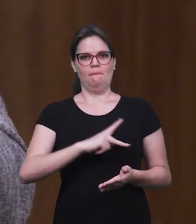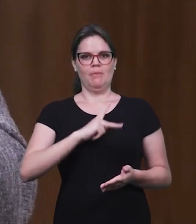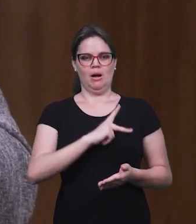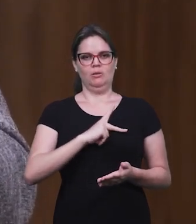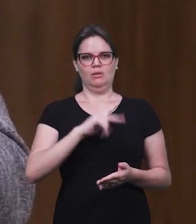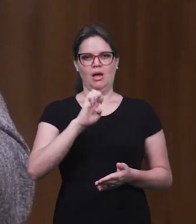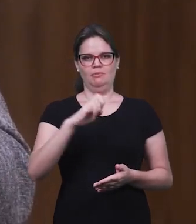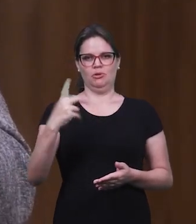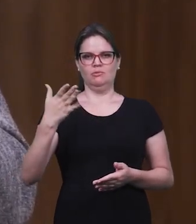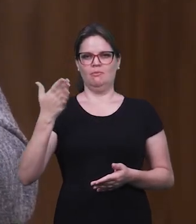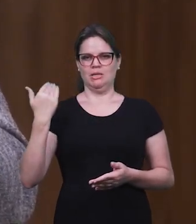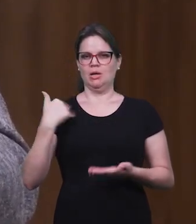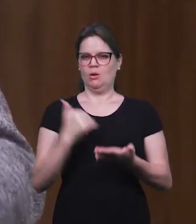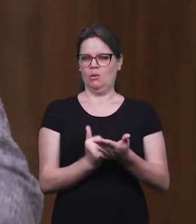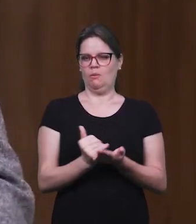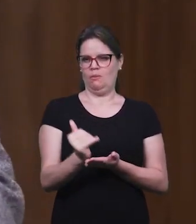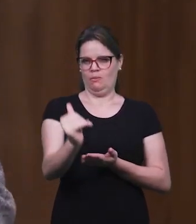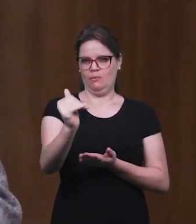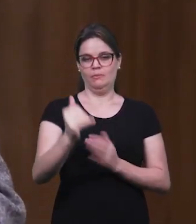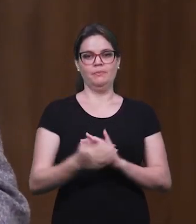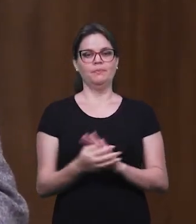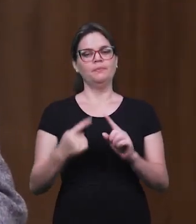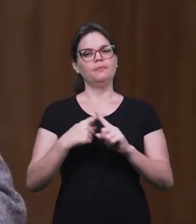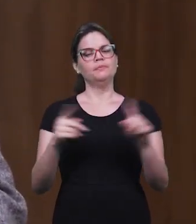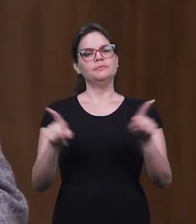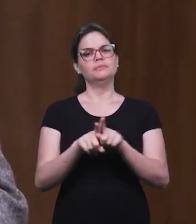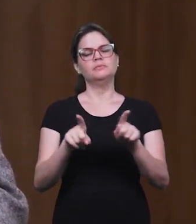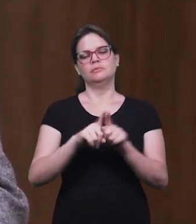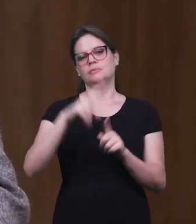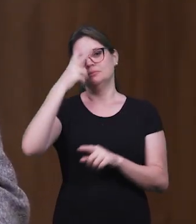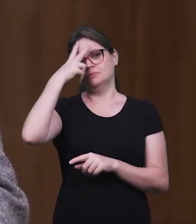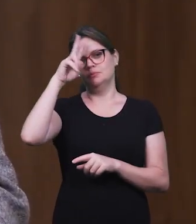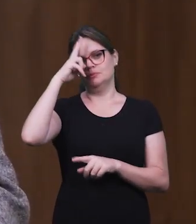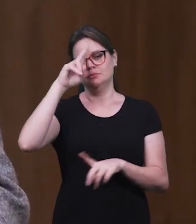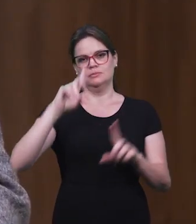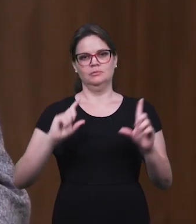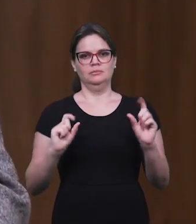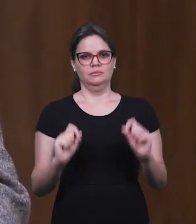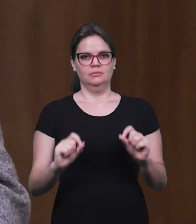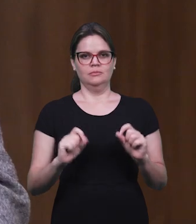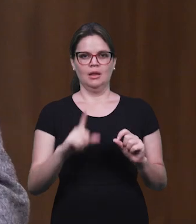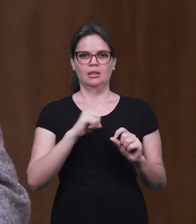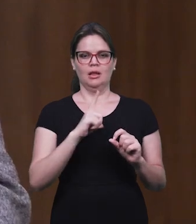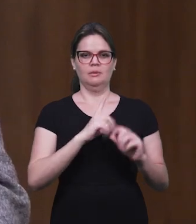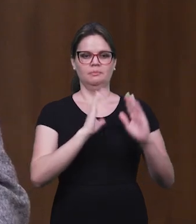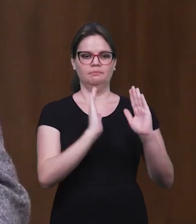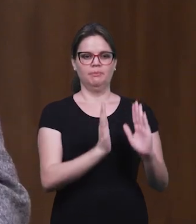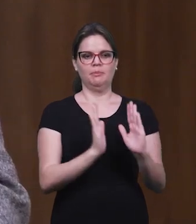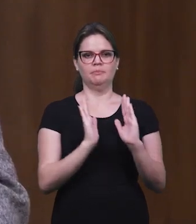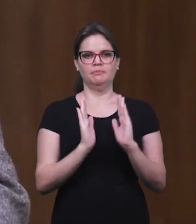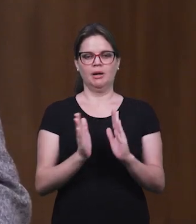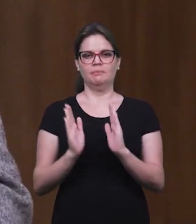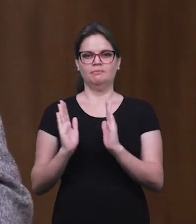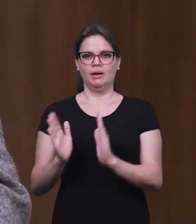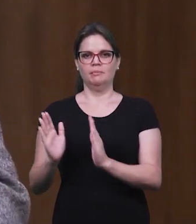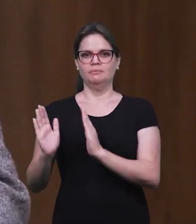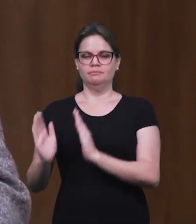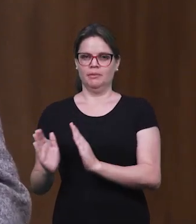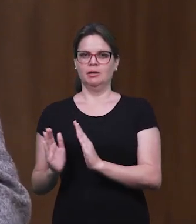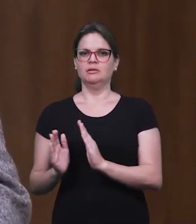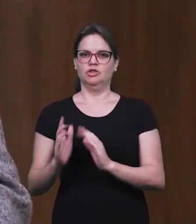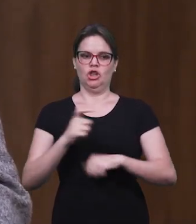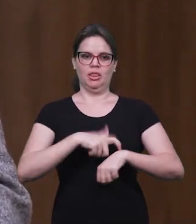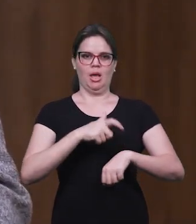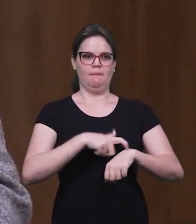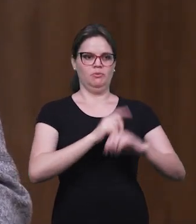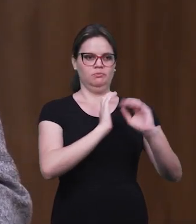agora cronológica. E porque para nós importa o histórico da doutrina,